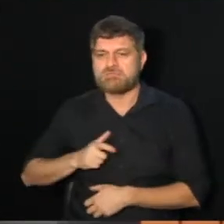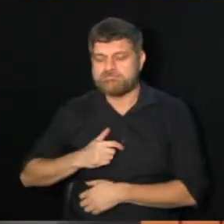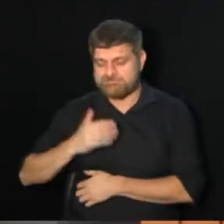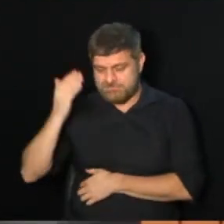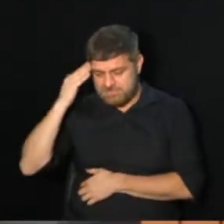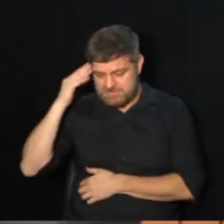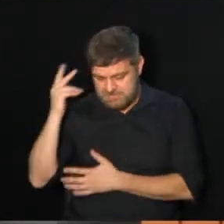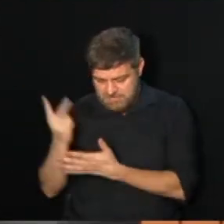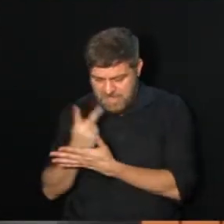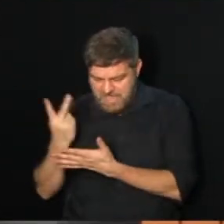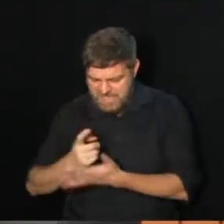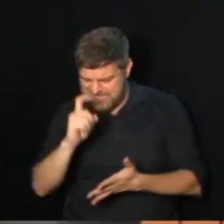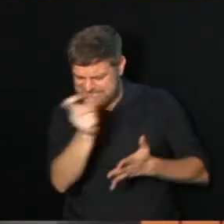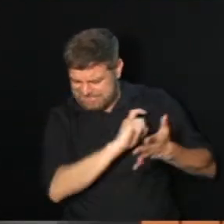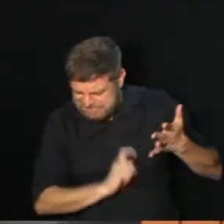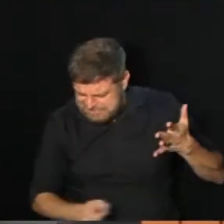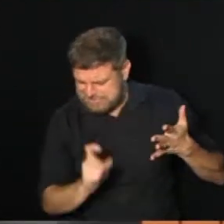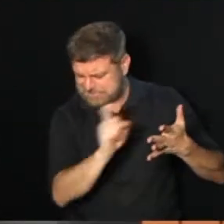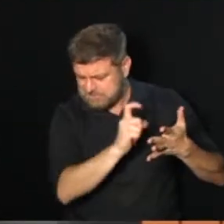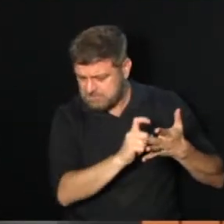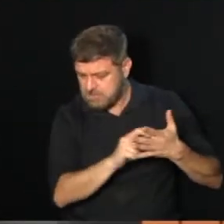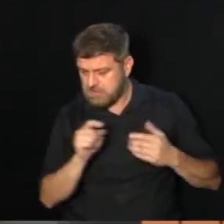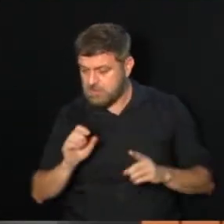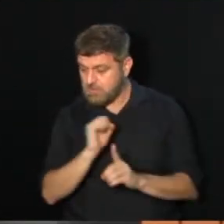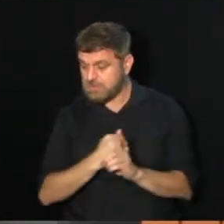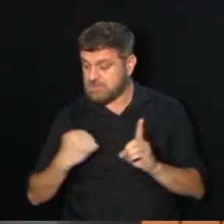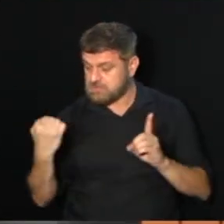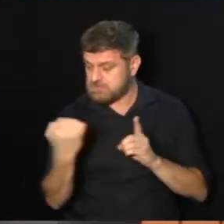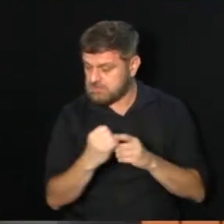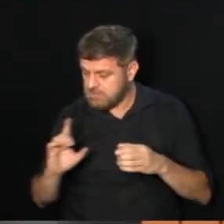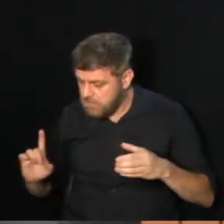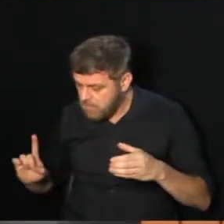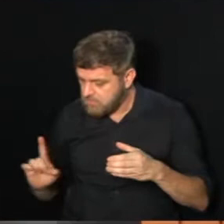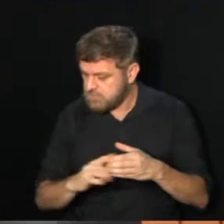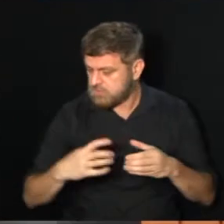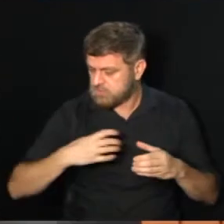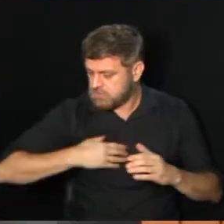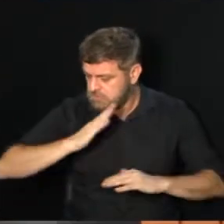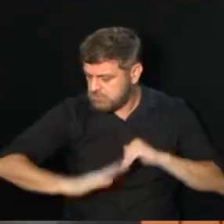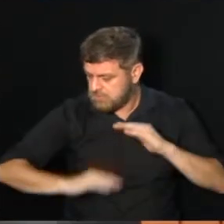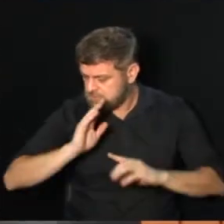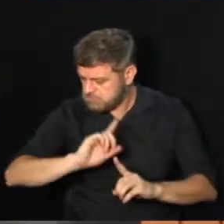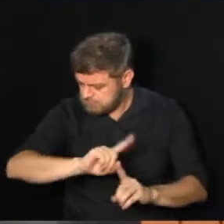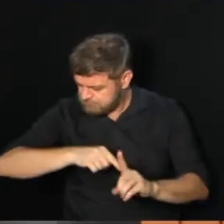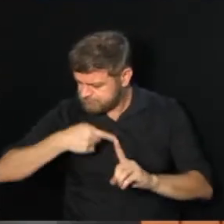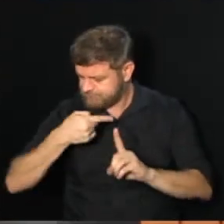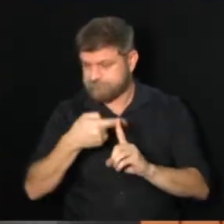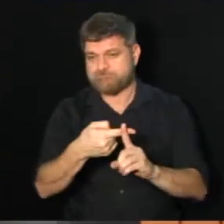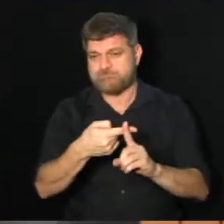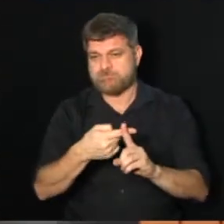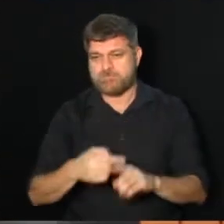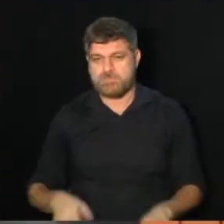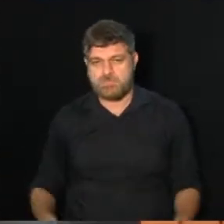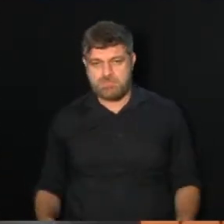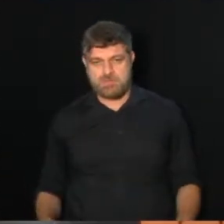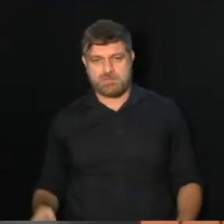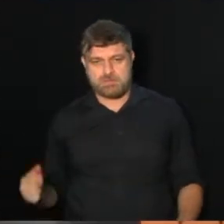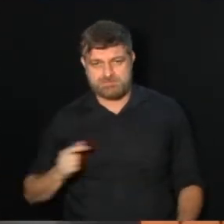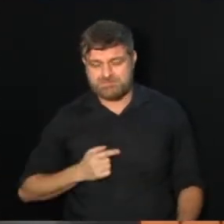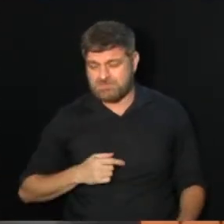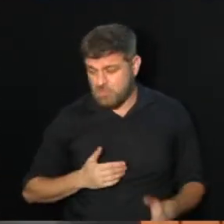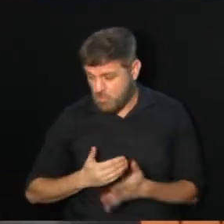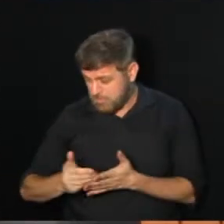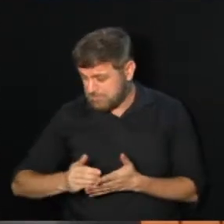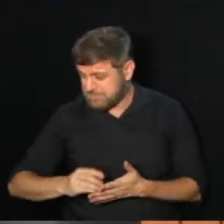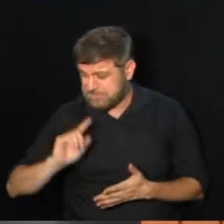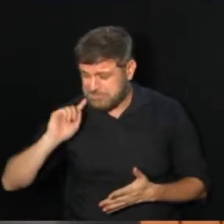dos seus atos, passaram a atuar na sociedade de forma positiva, né, transformando aquele dano